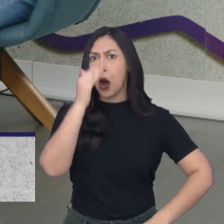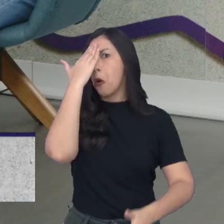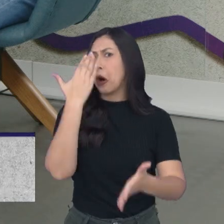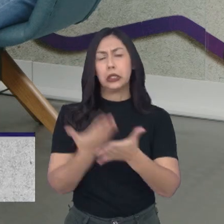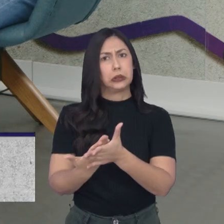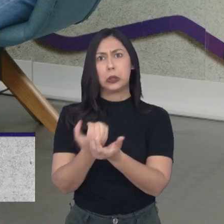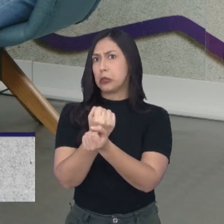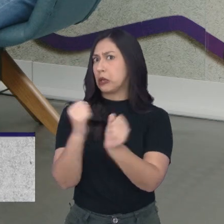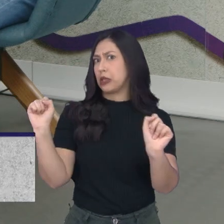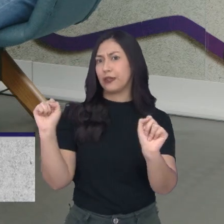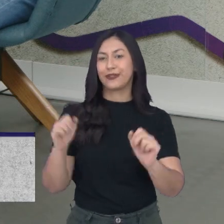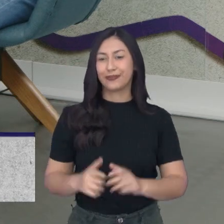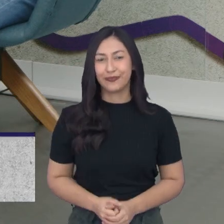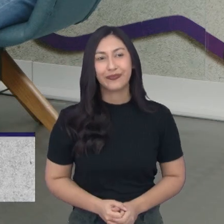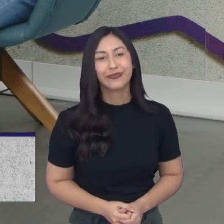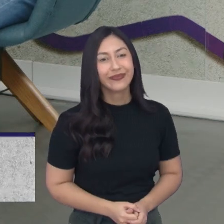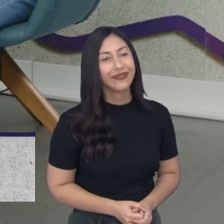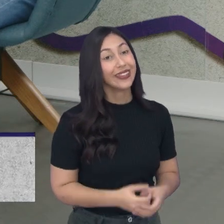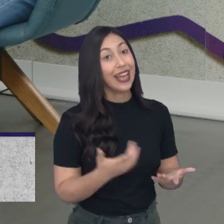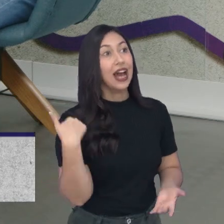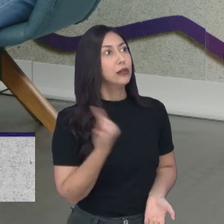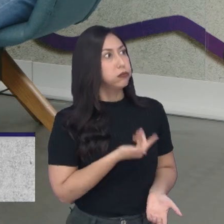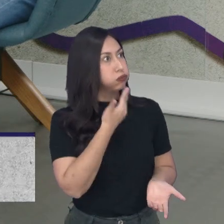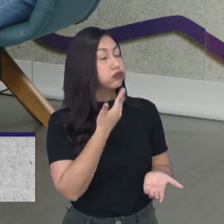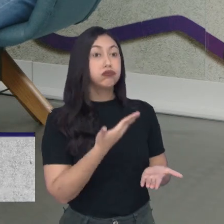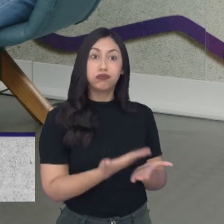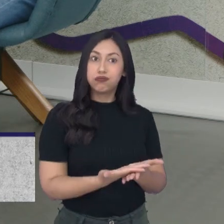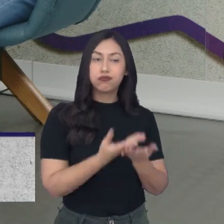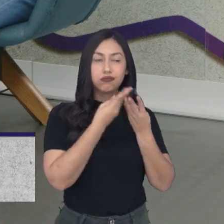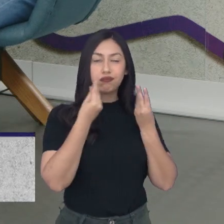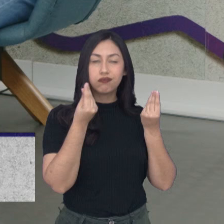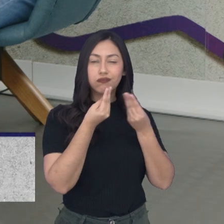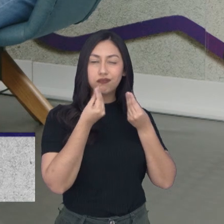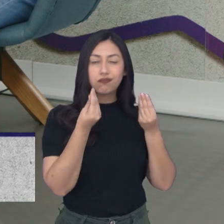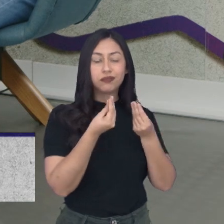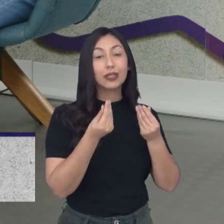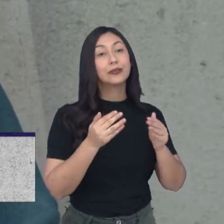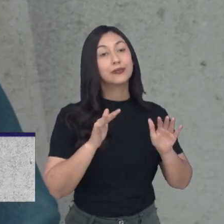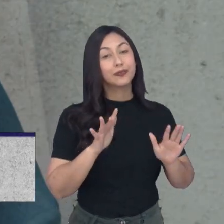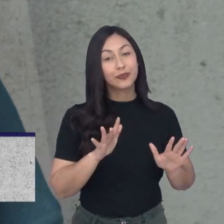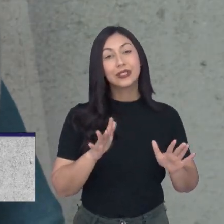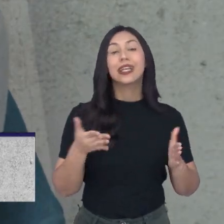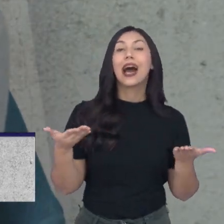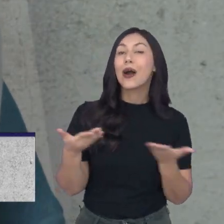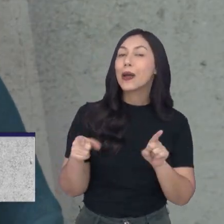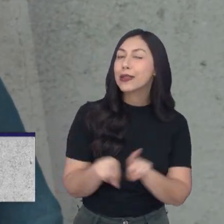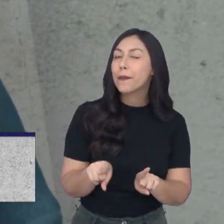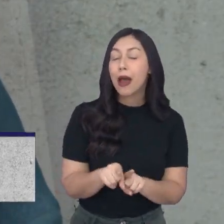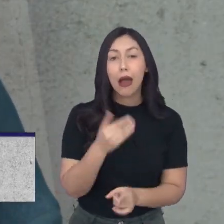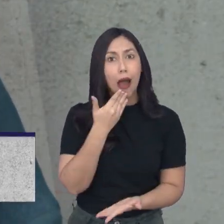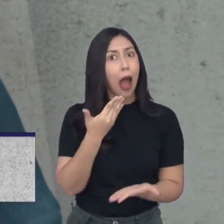é impossível. É, a gente acaba surpreendendo muitos paladares. E ó, a gente vai se surpreender um pouquinho agora com